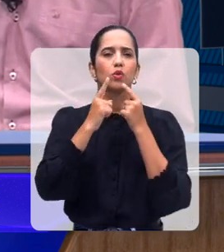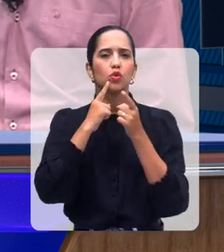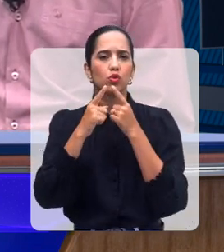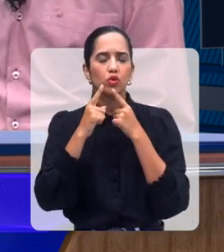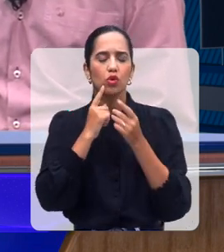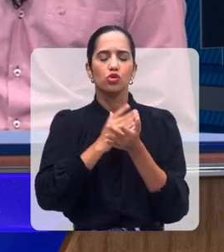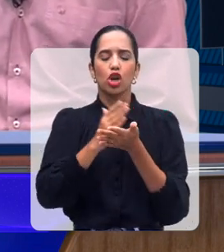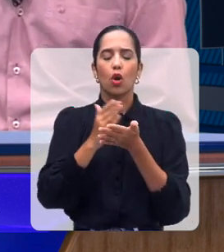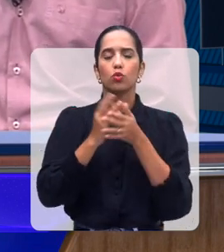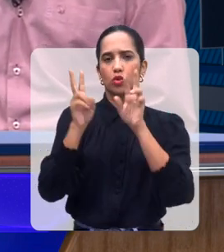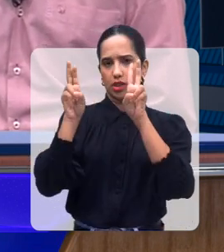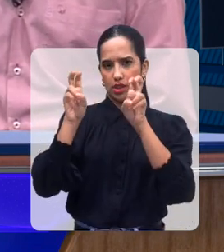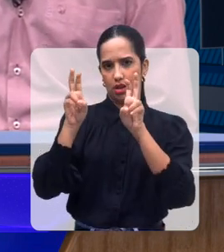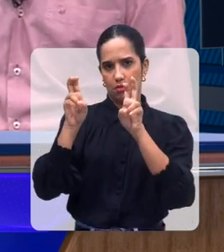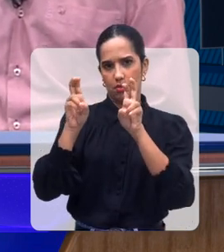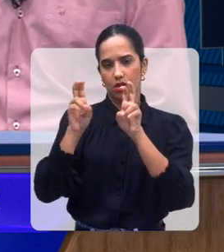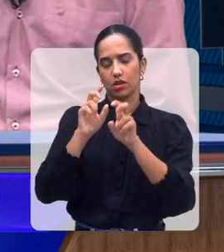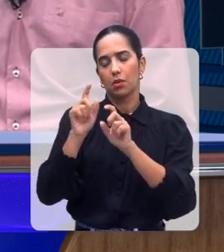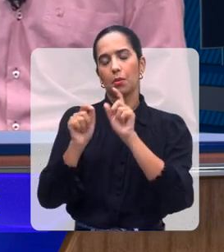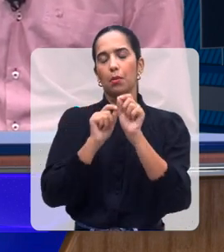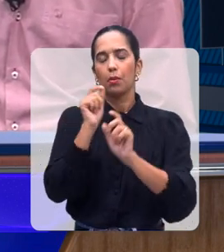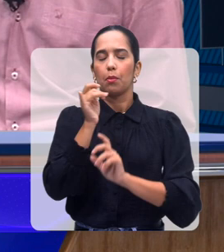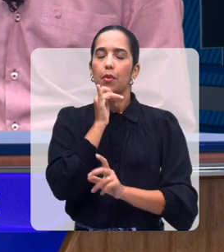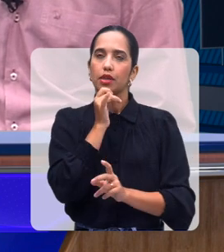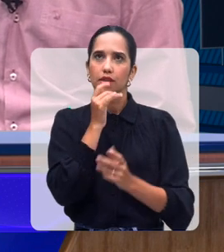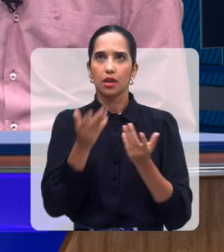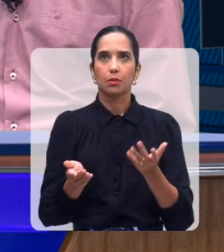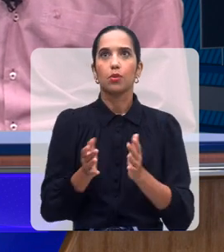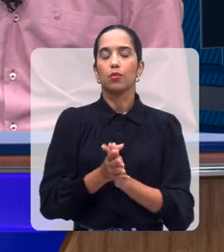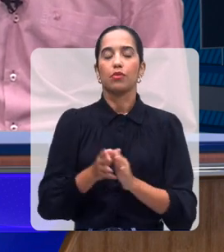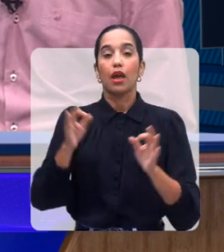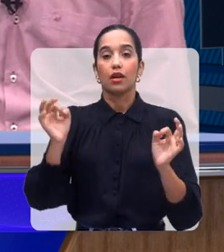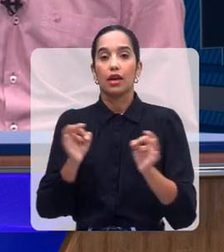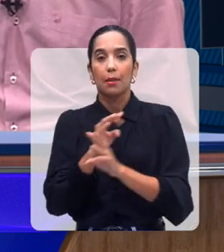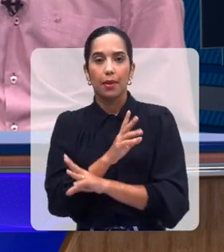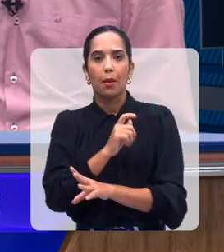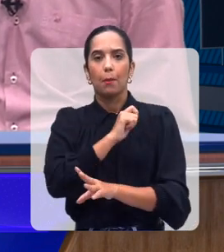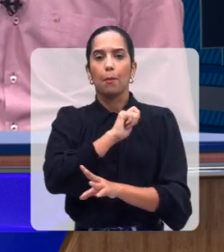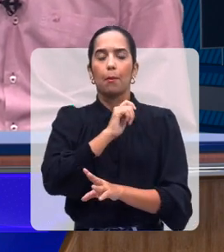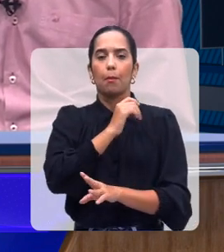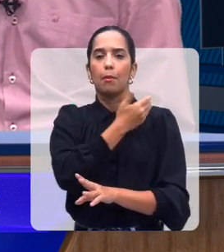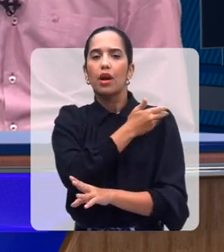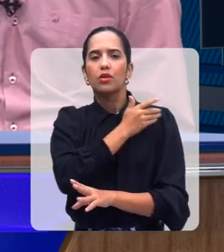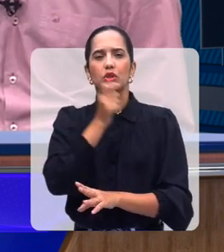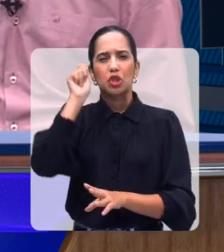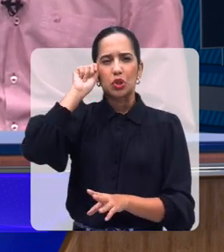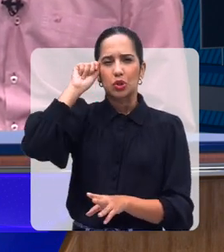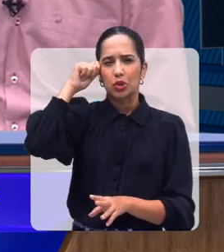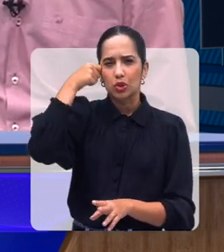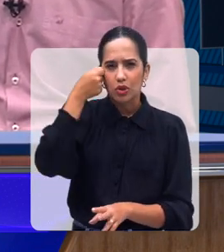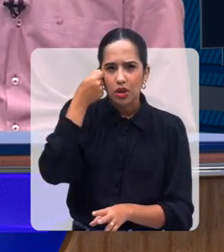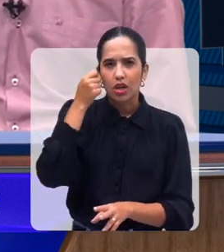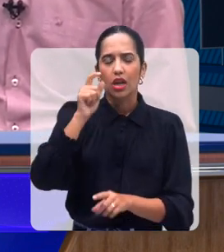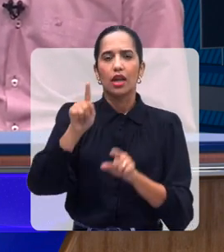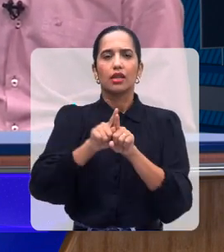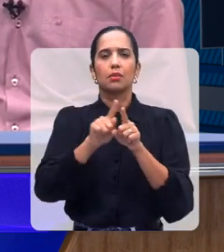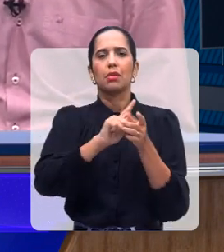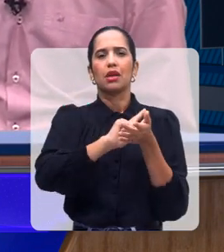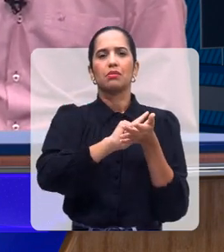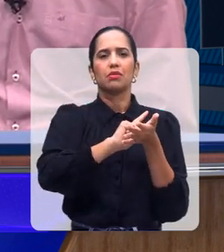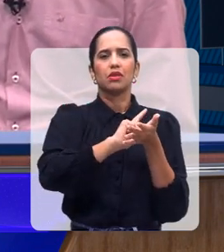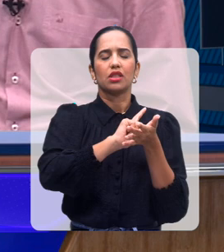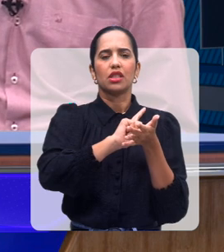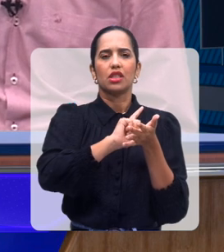o combate ao racismo, às indiferenças de opções